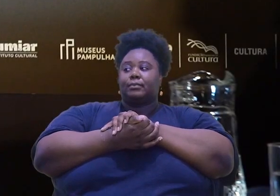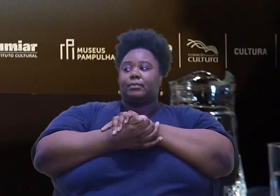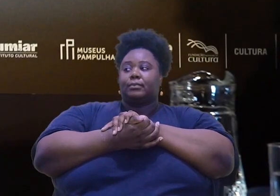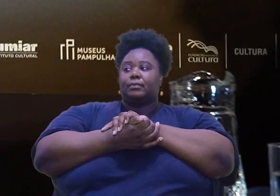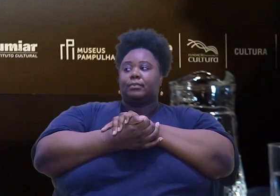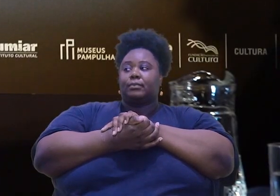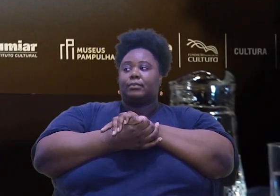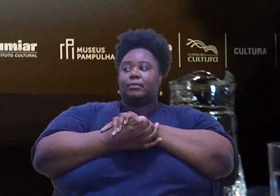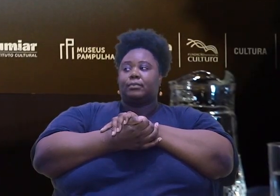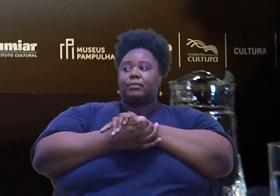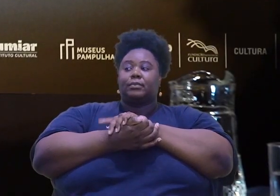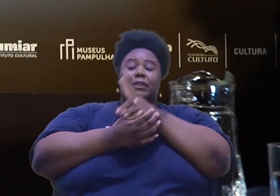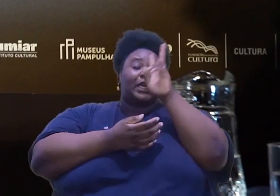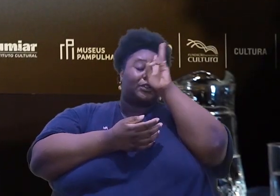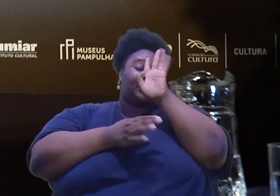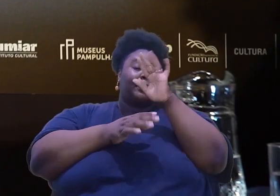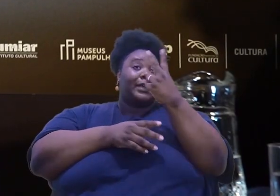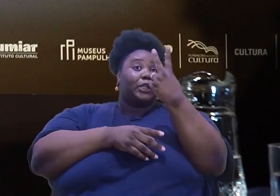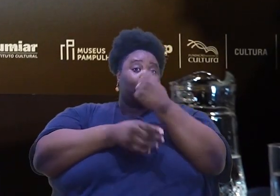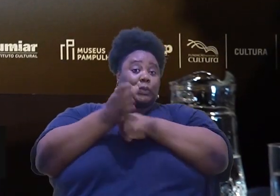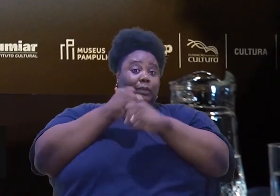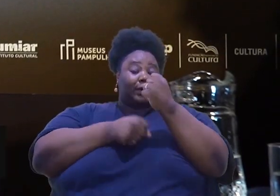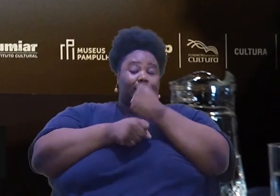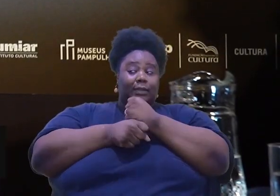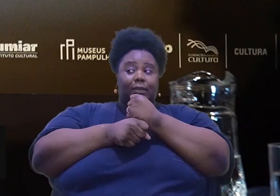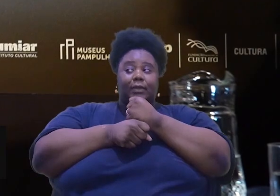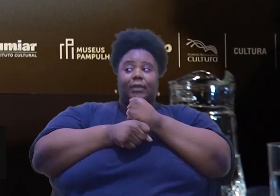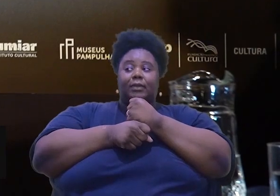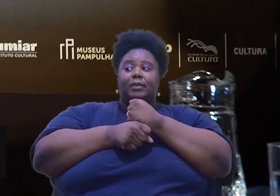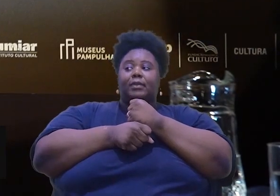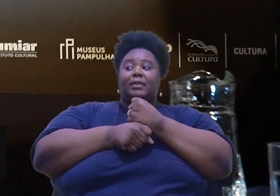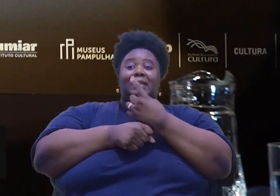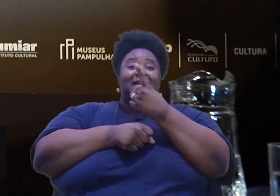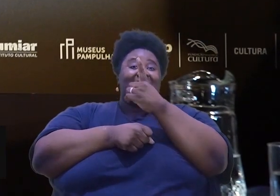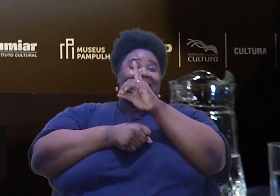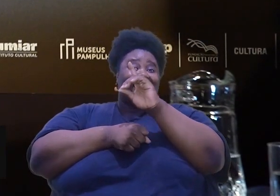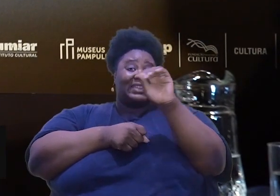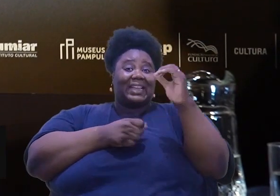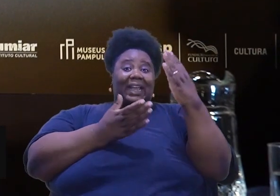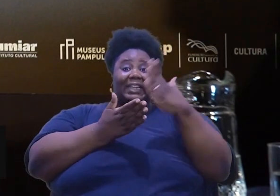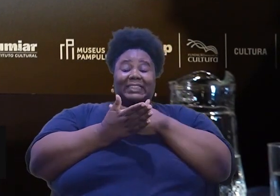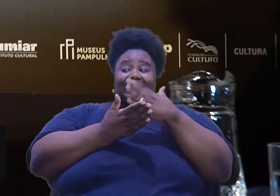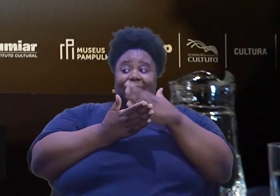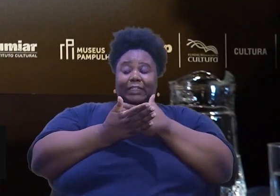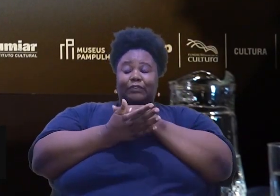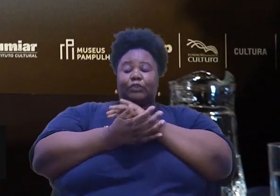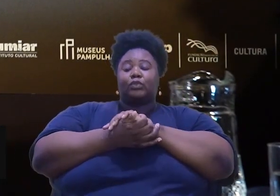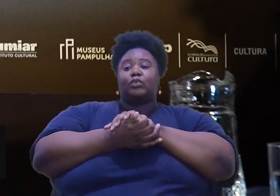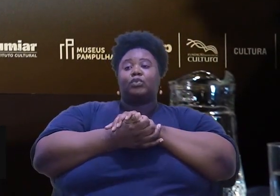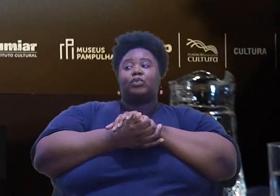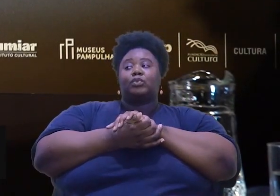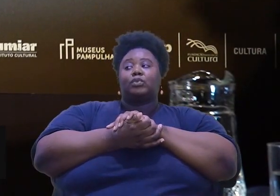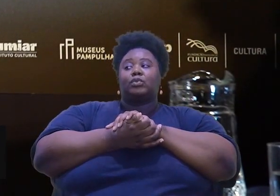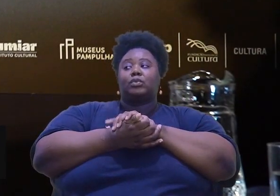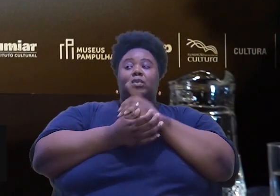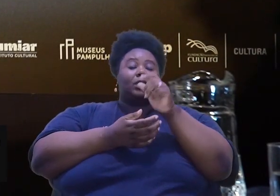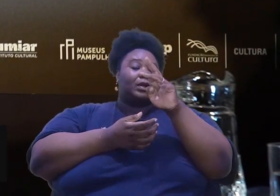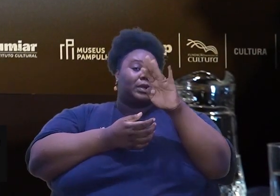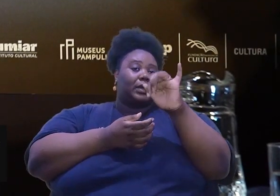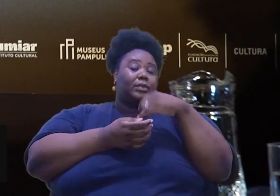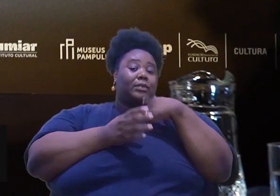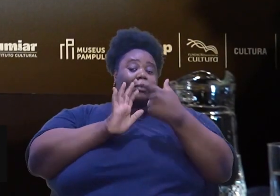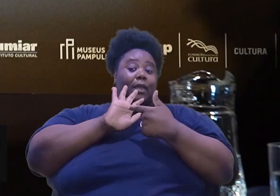acho que, não me lembro mais, há 2 anos atrás, entre 100 obras da literatura brasileira, o livro de Carolina de Jesus